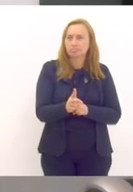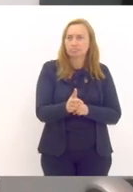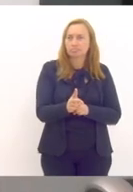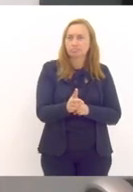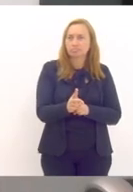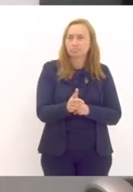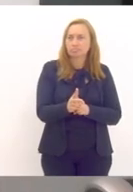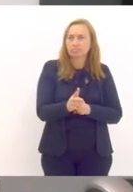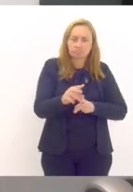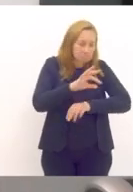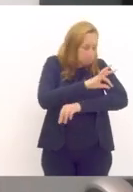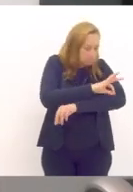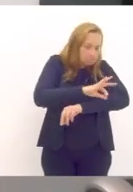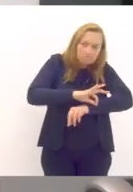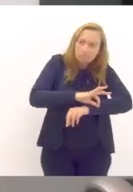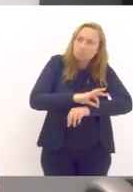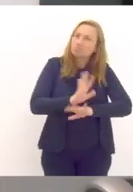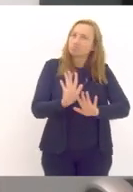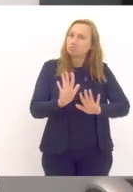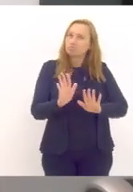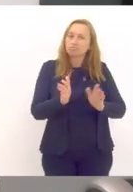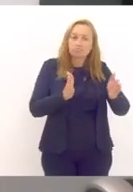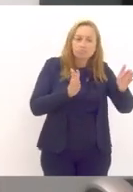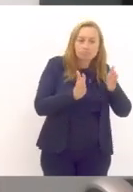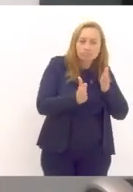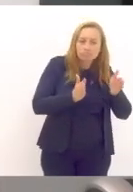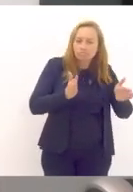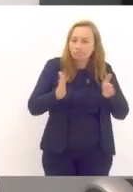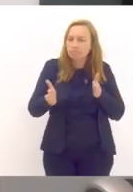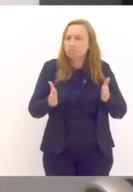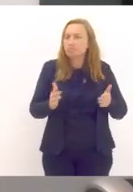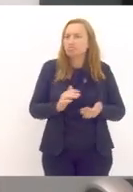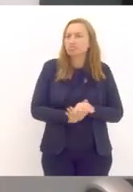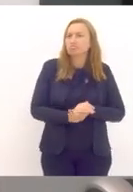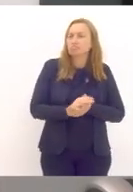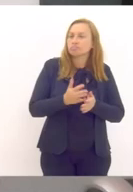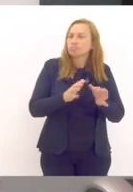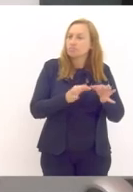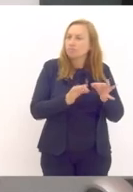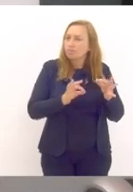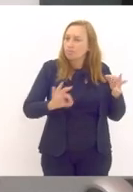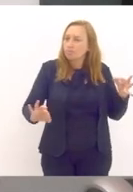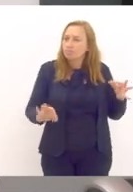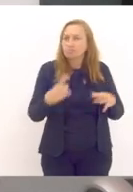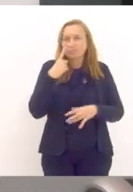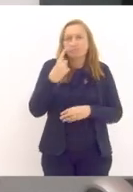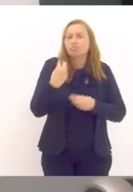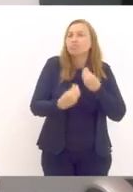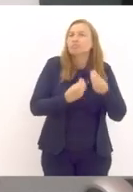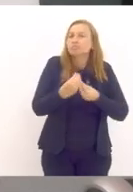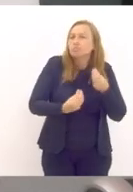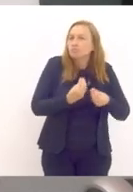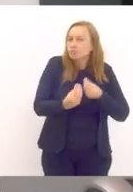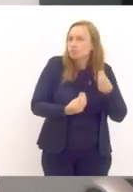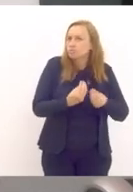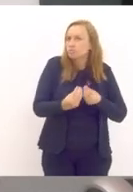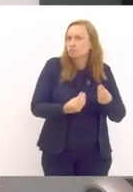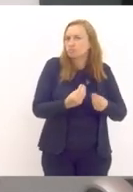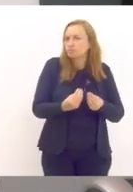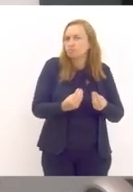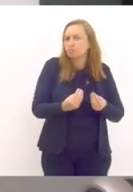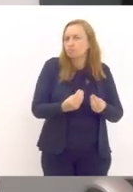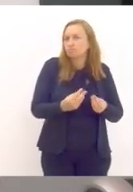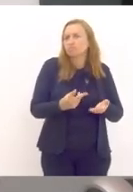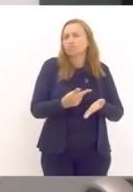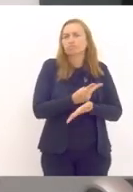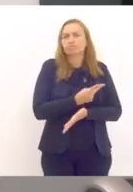pegar períodos mais longos para que você veja como isso ocasiona. E